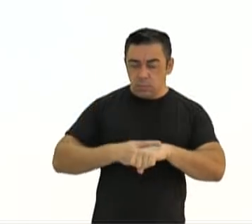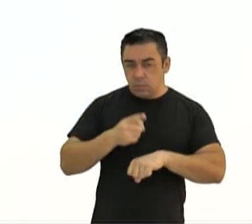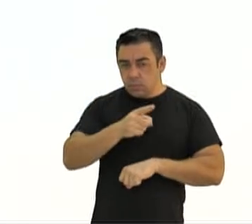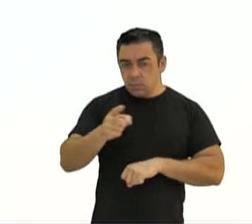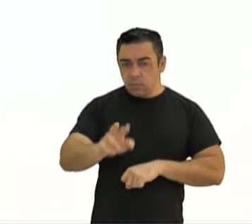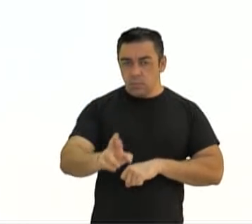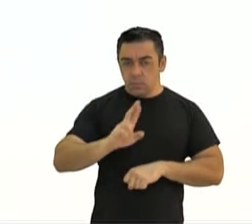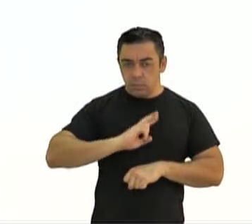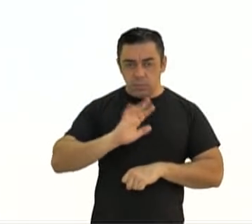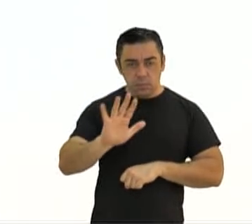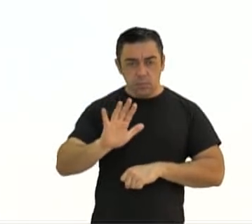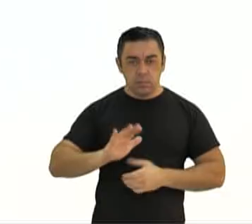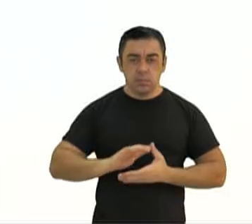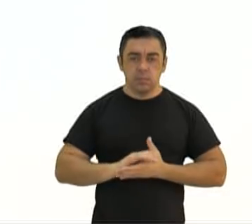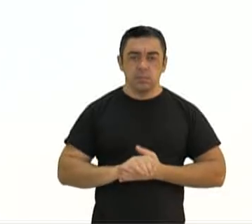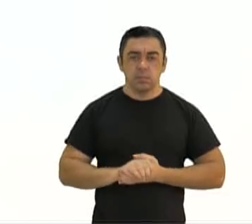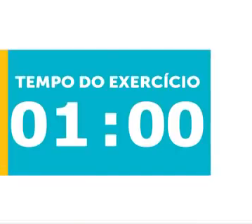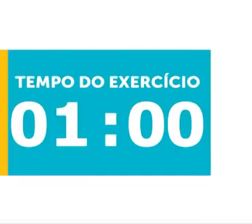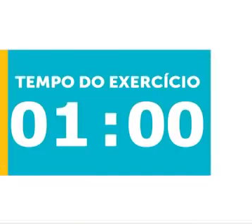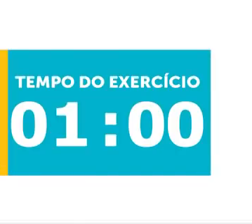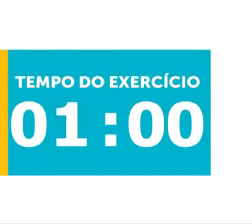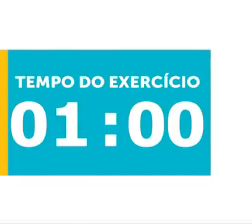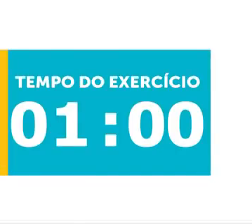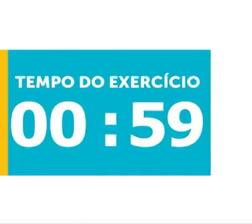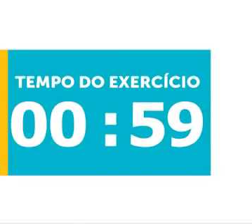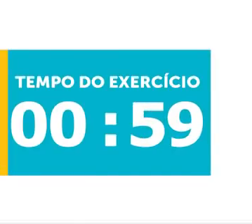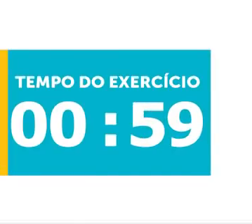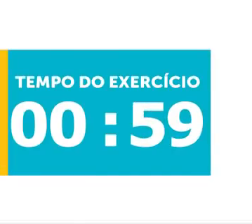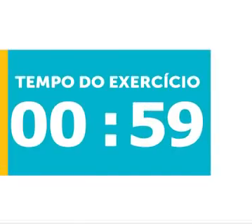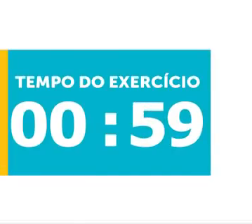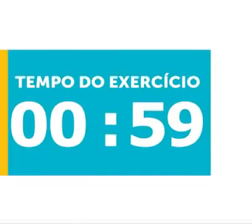então para responder e já volto.